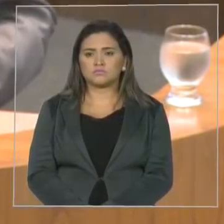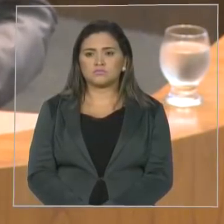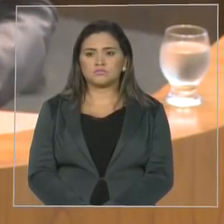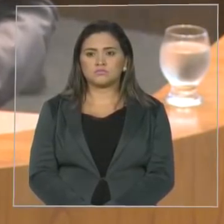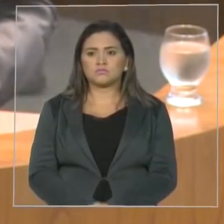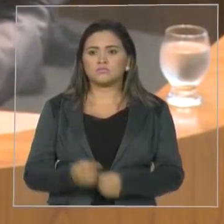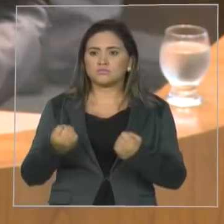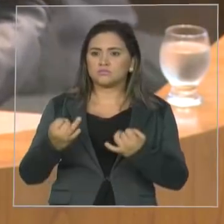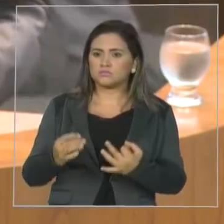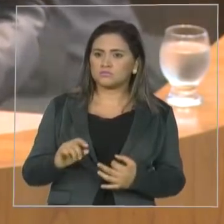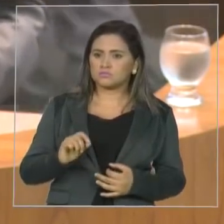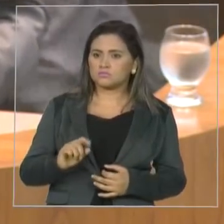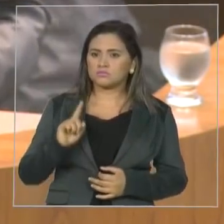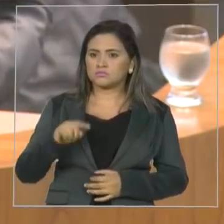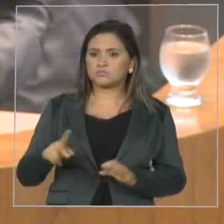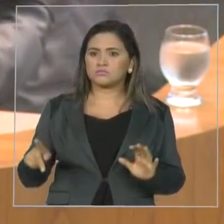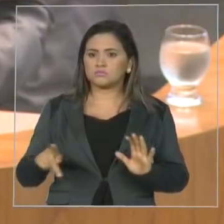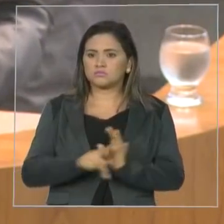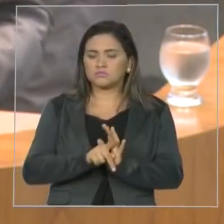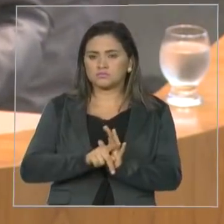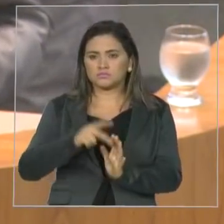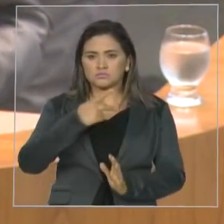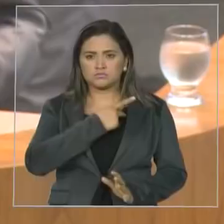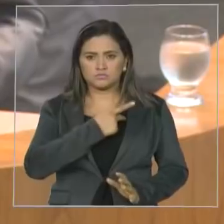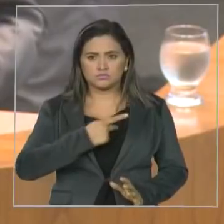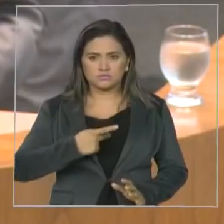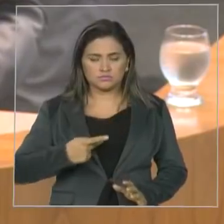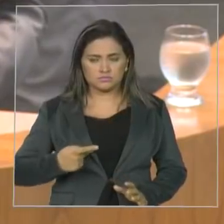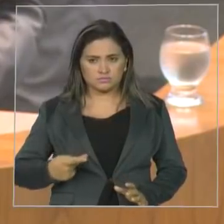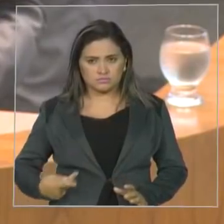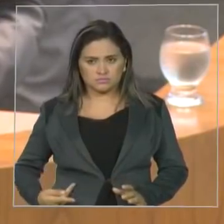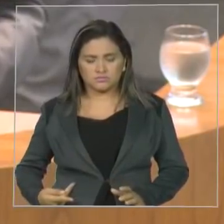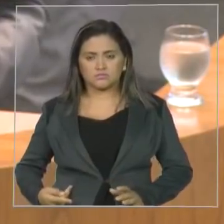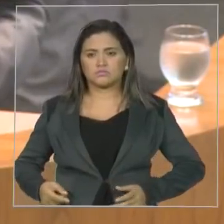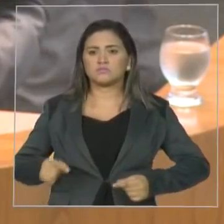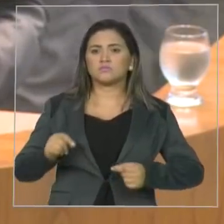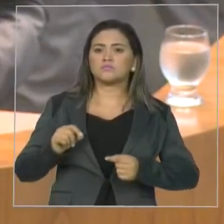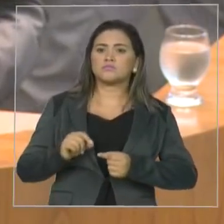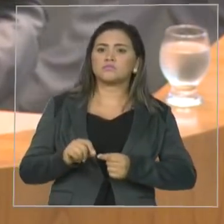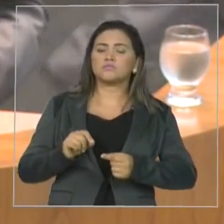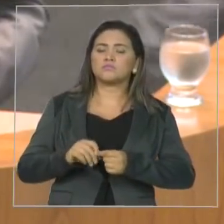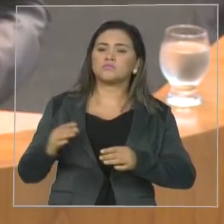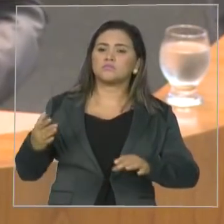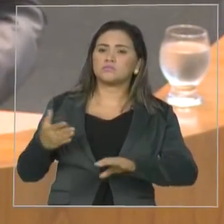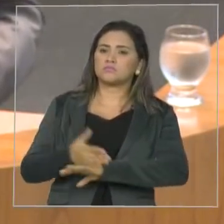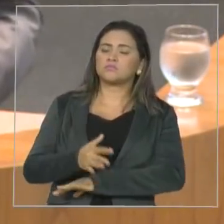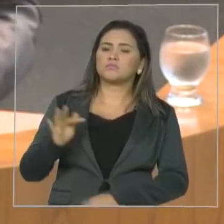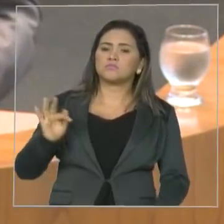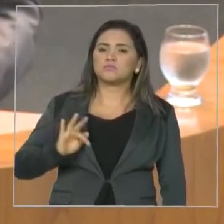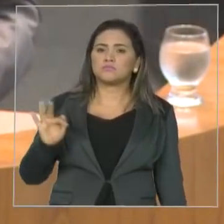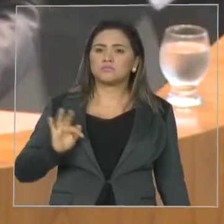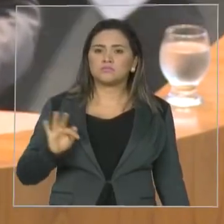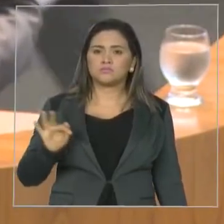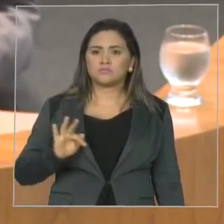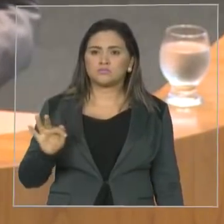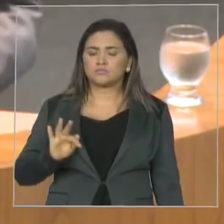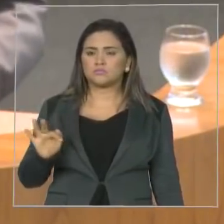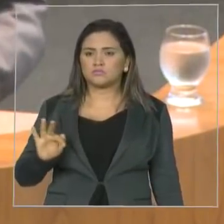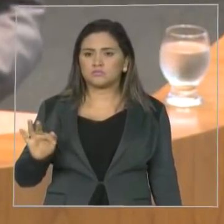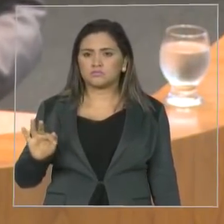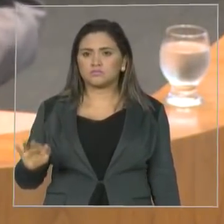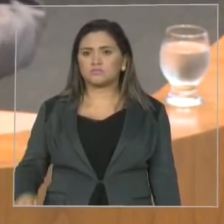grave comprometimento da ordem pública. Por termo, grave comprometimento da ordem